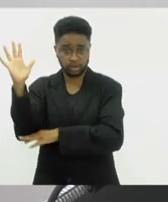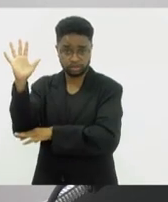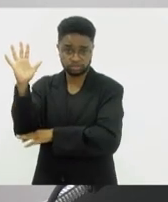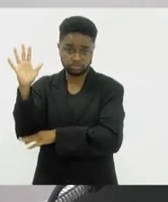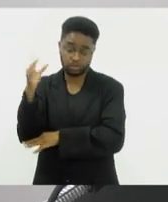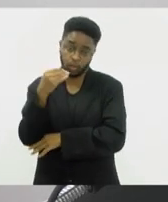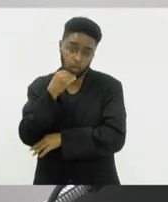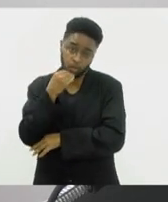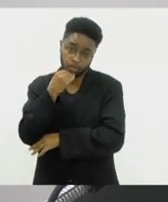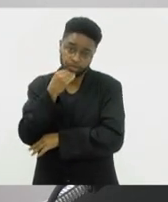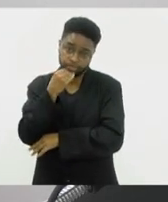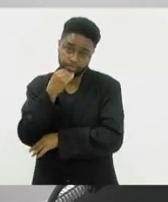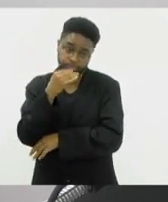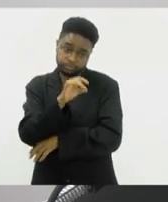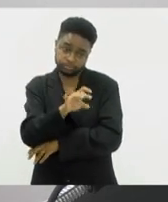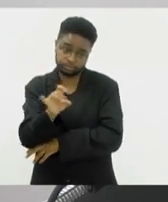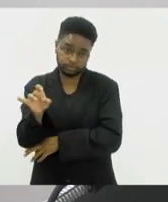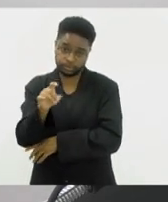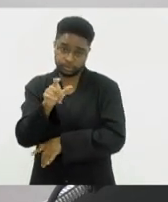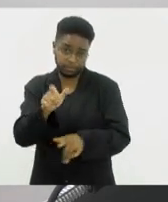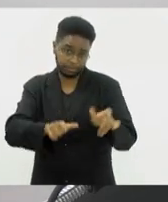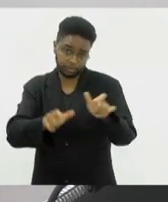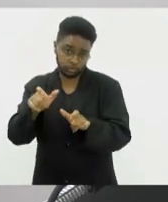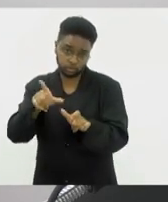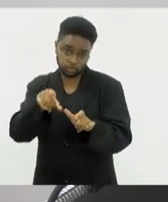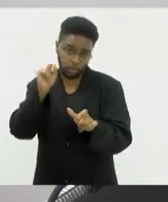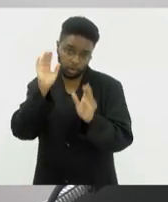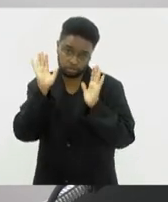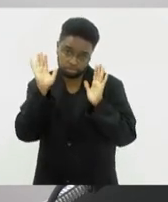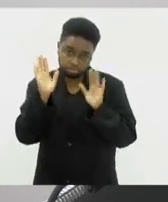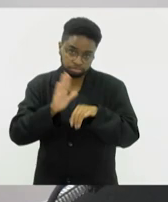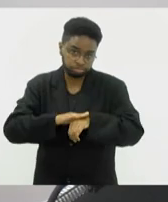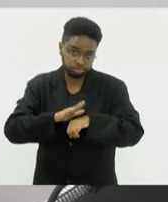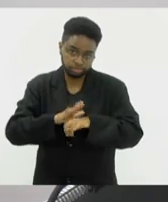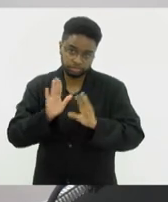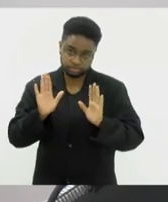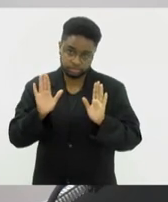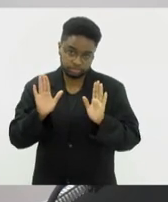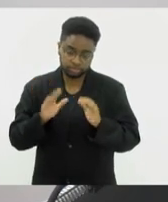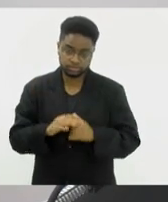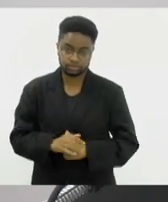evidentemente, é o livre-arbítrio do cidadão.